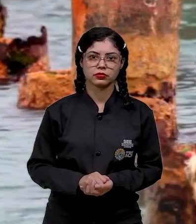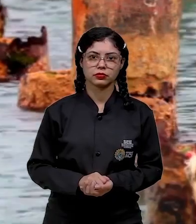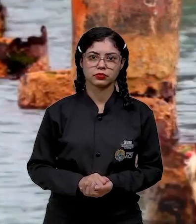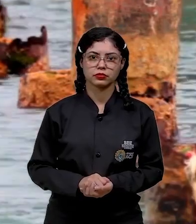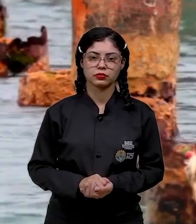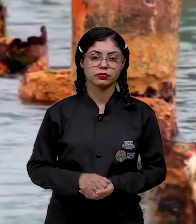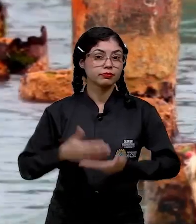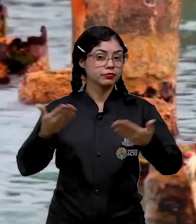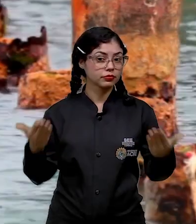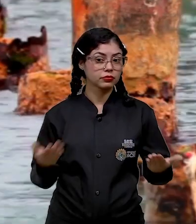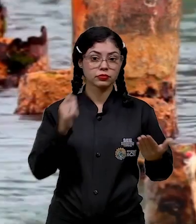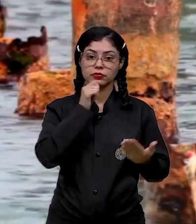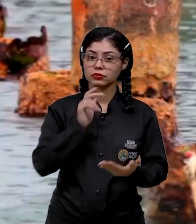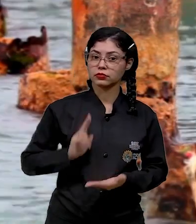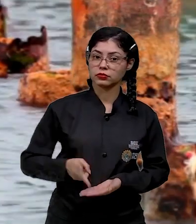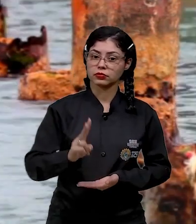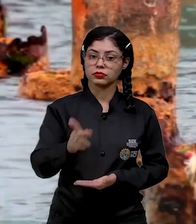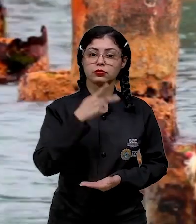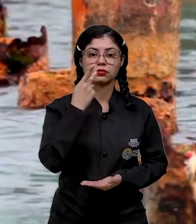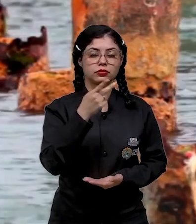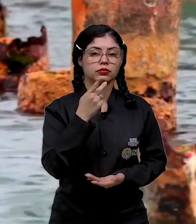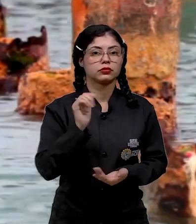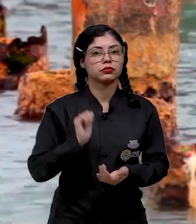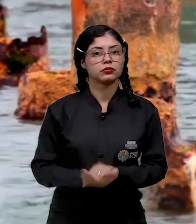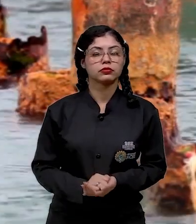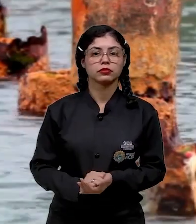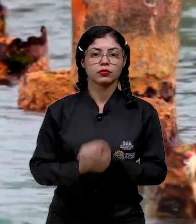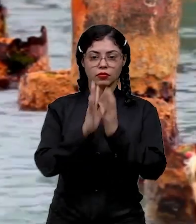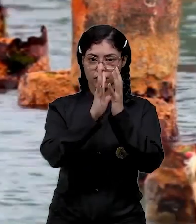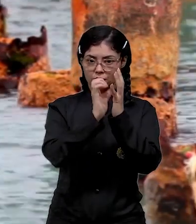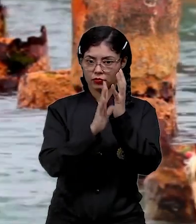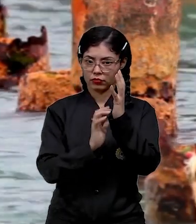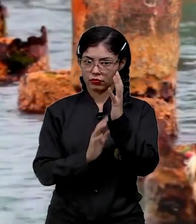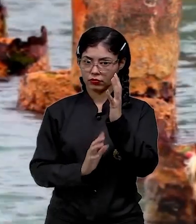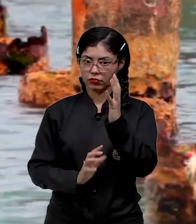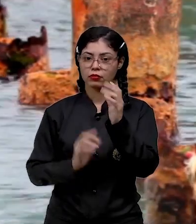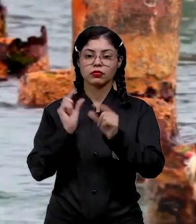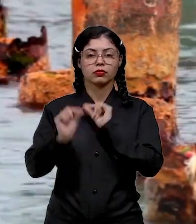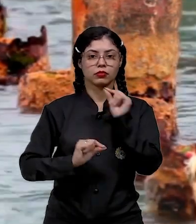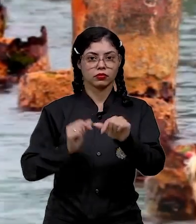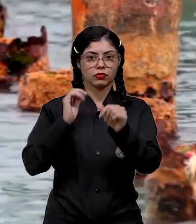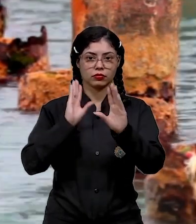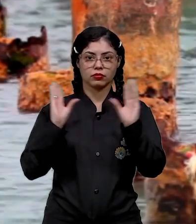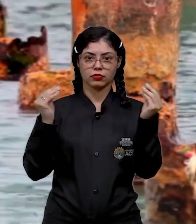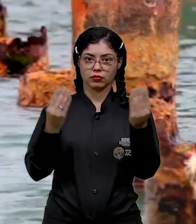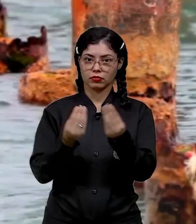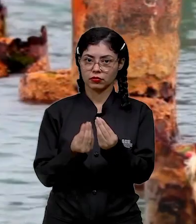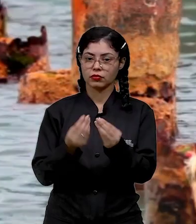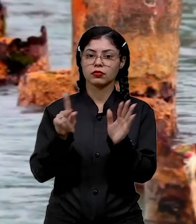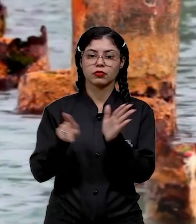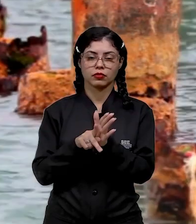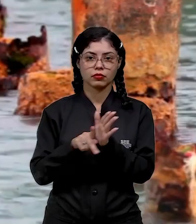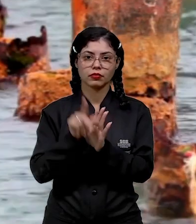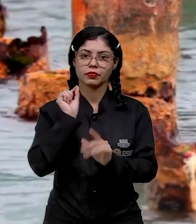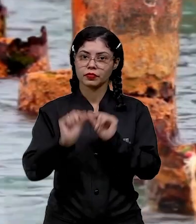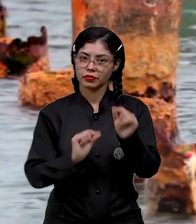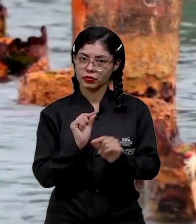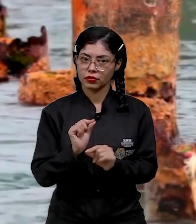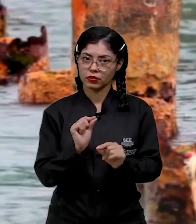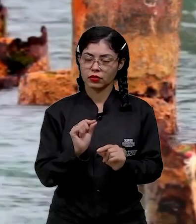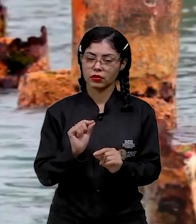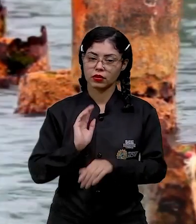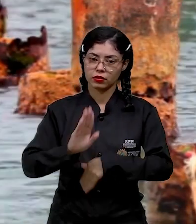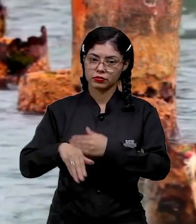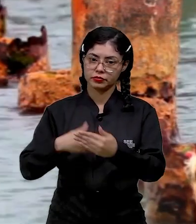Então, ainda continuando falando aqui sobre a corrosividade, então as substâncias são corrosivas, elas são comuns ali em